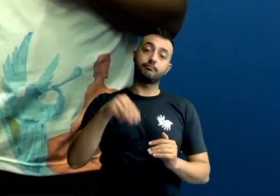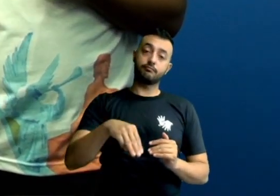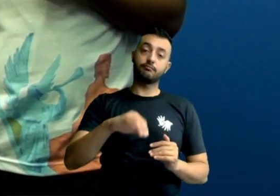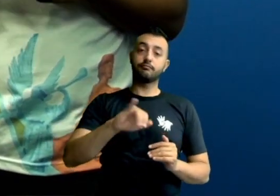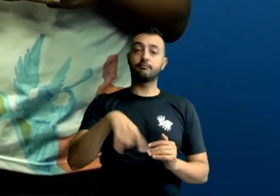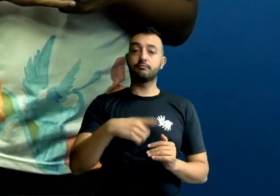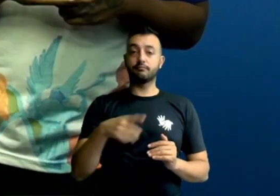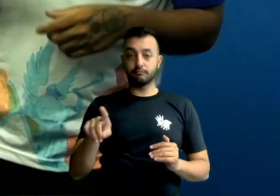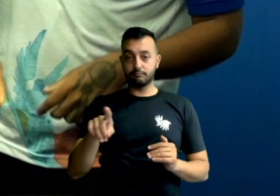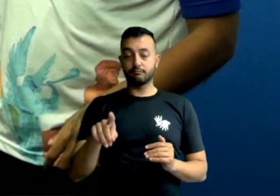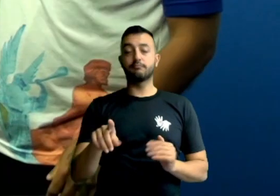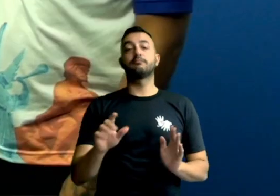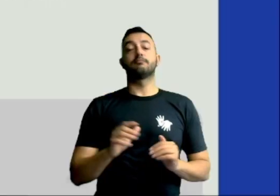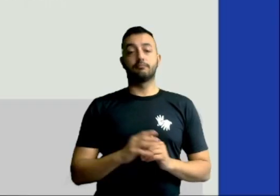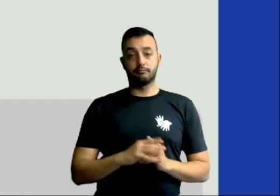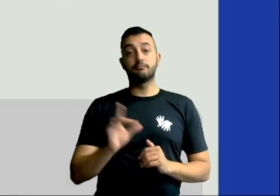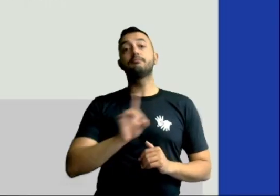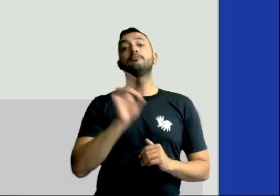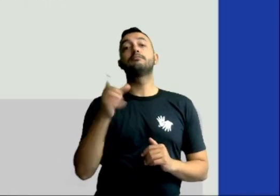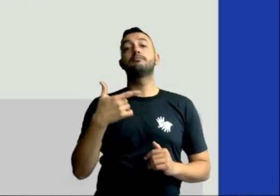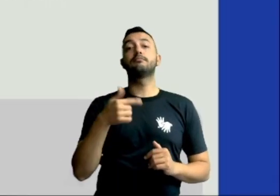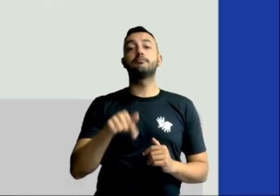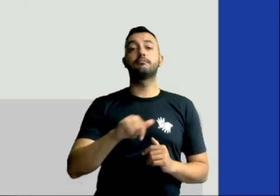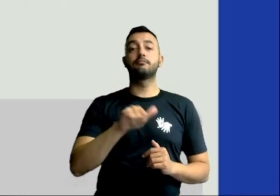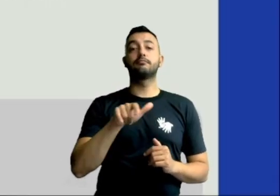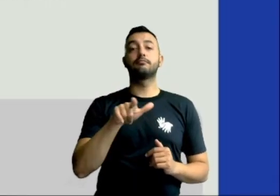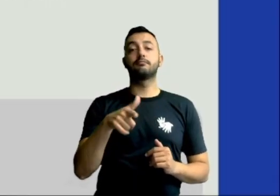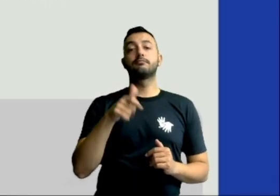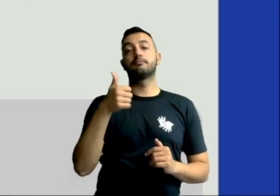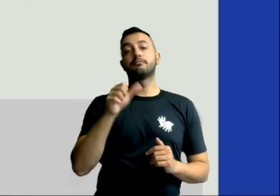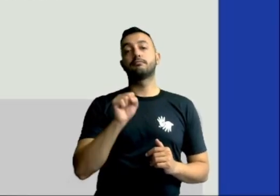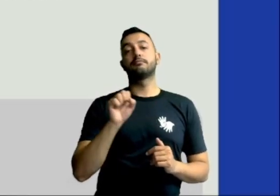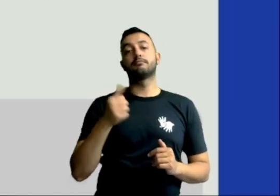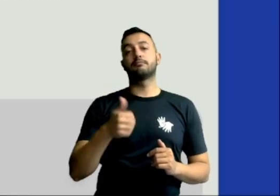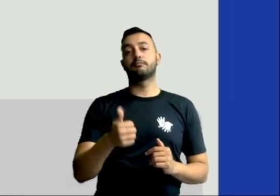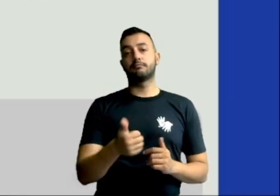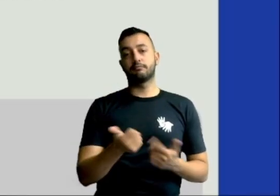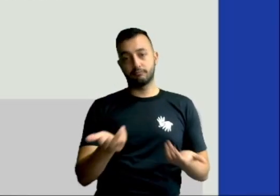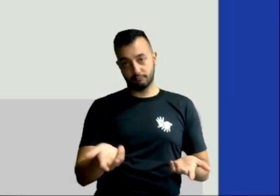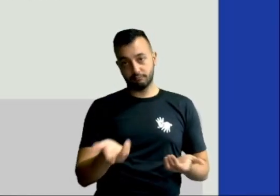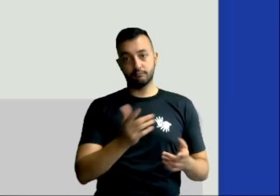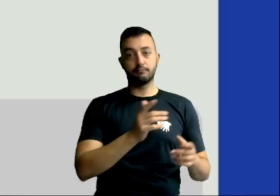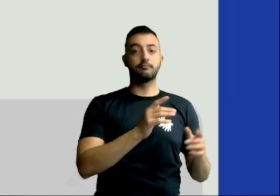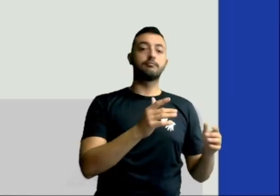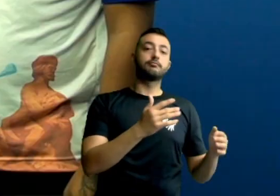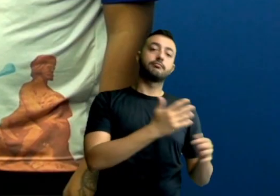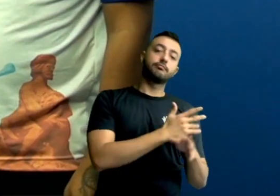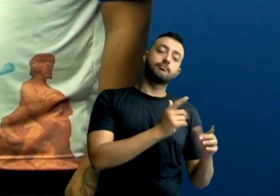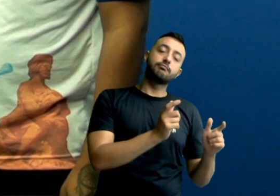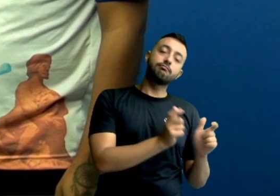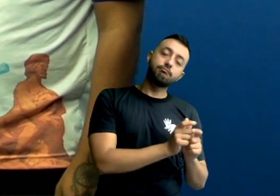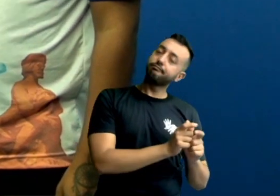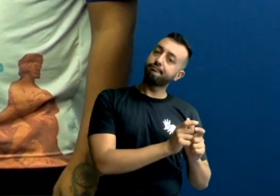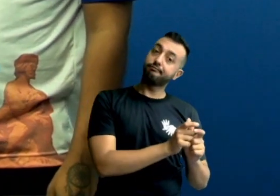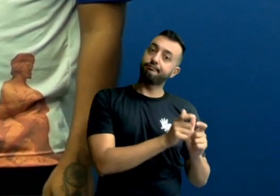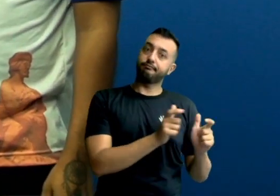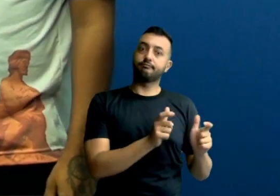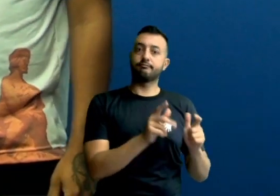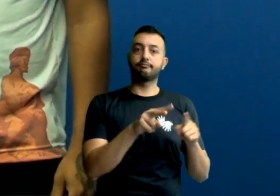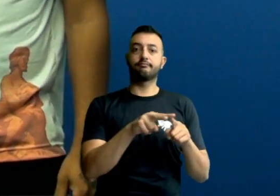sexto O Dom João perdão no dia vinte e sete de julho de 1811 Então ela deixa de ser Freguesia e passa a ser